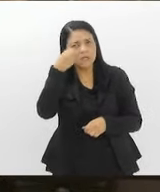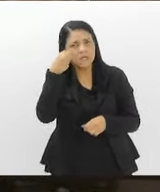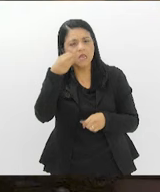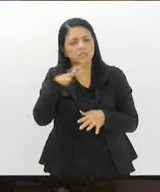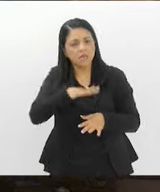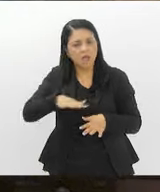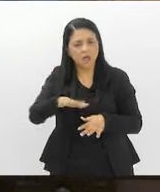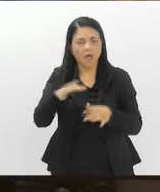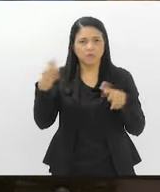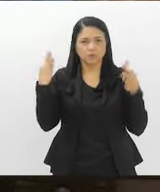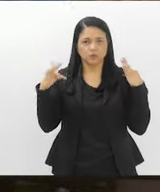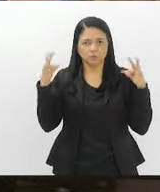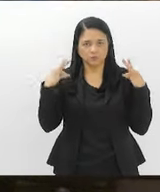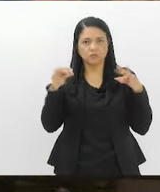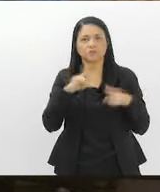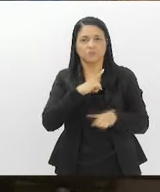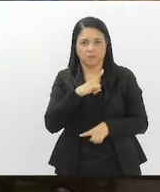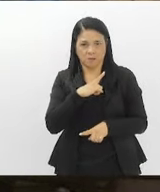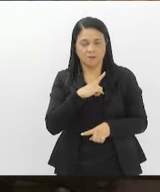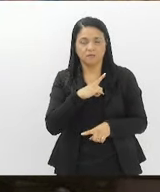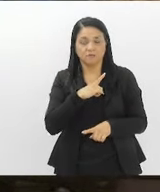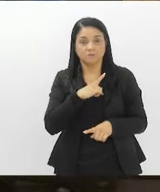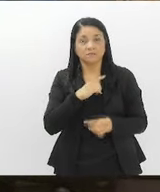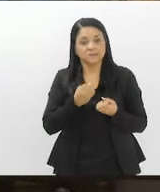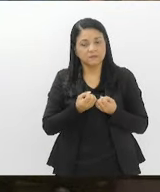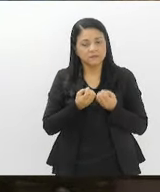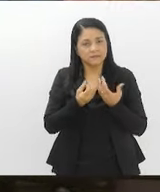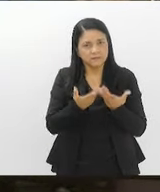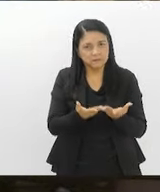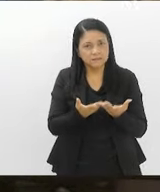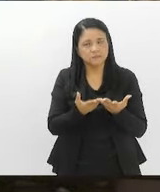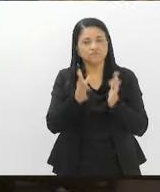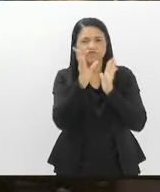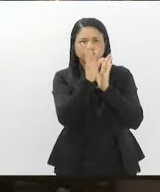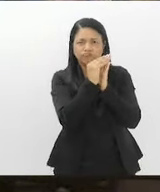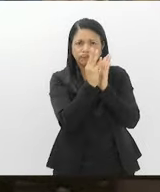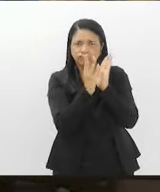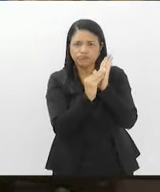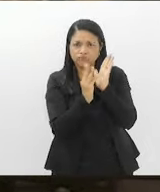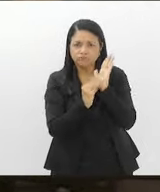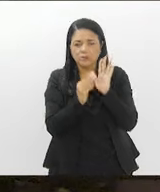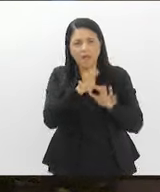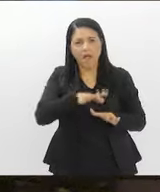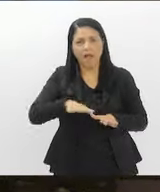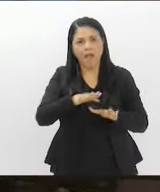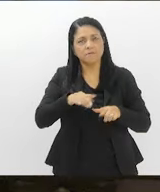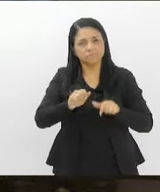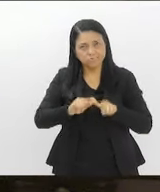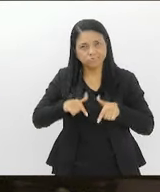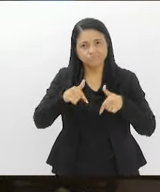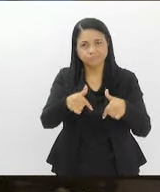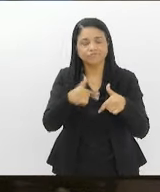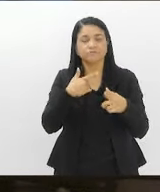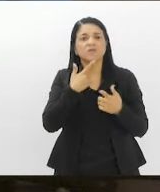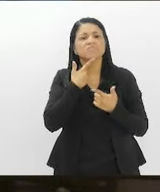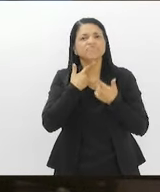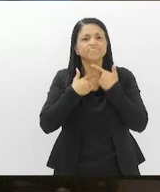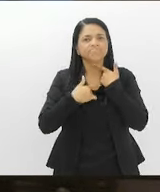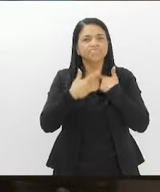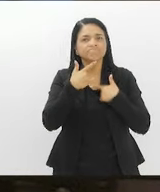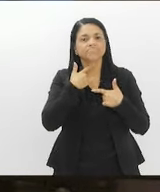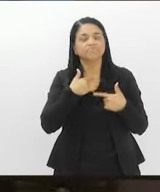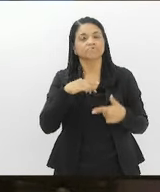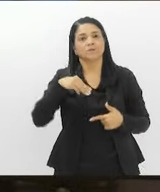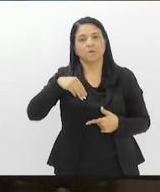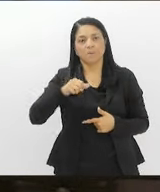turismo e na entrega de grandes conteúdos na sua área de atuação. Eu desejo, Magna Vita,